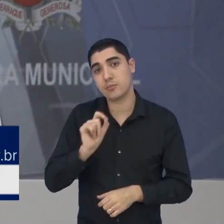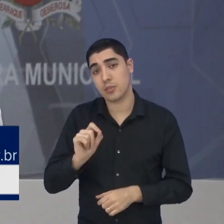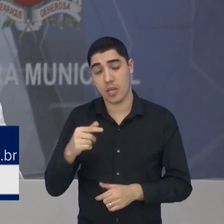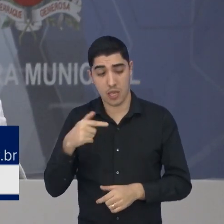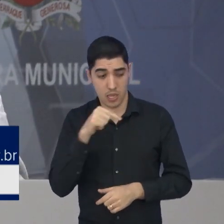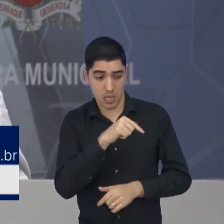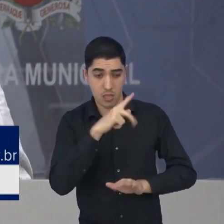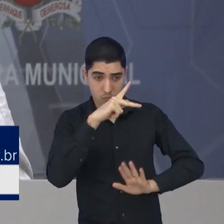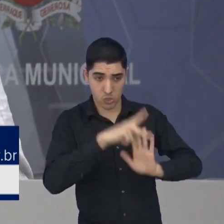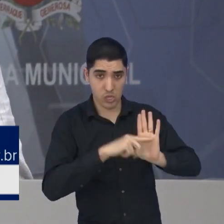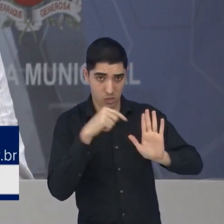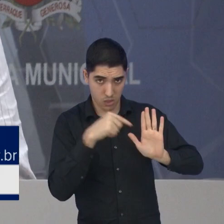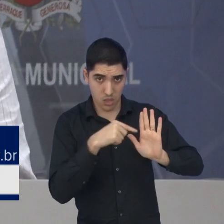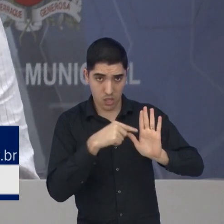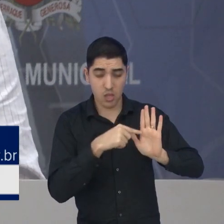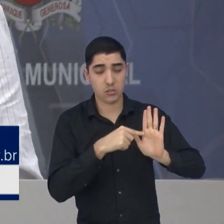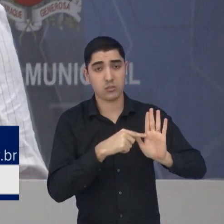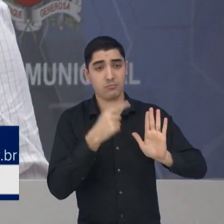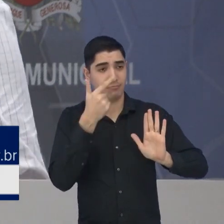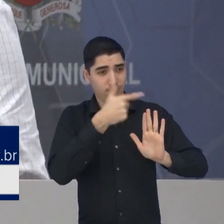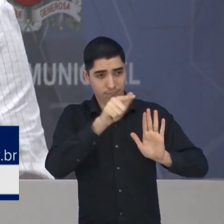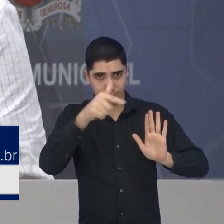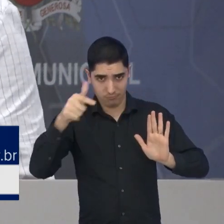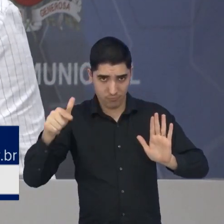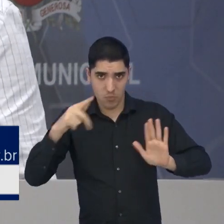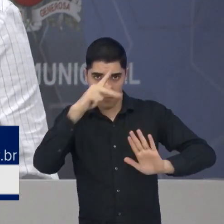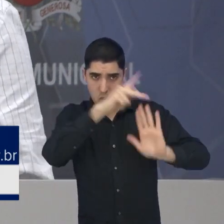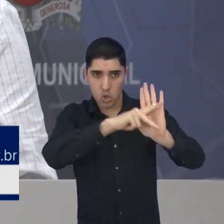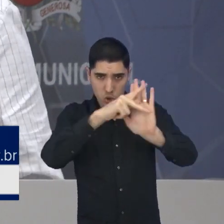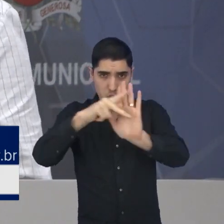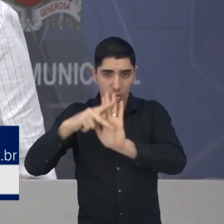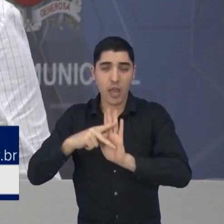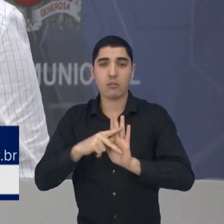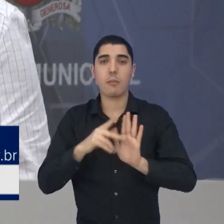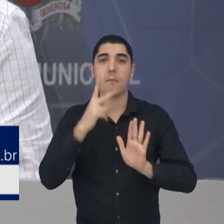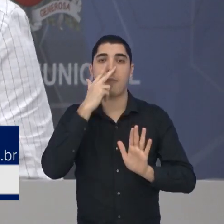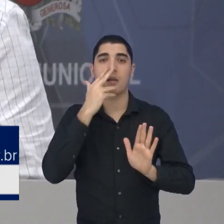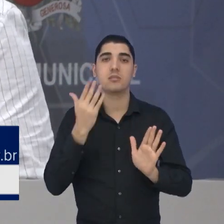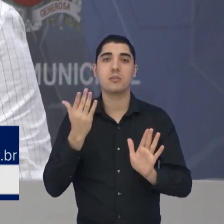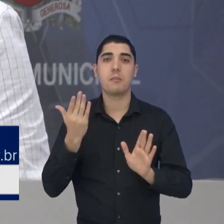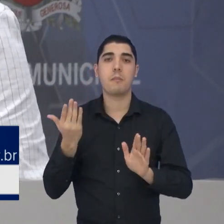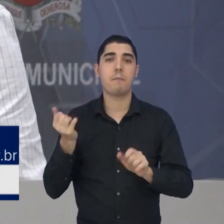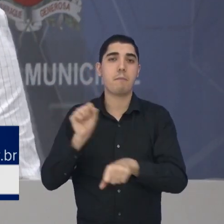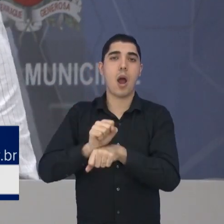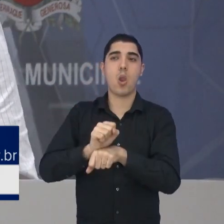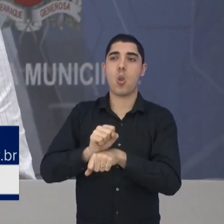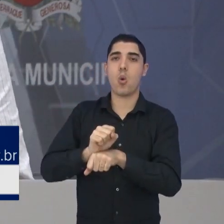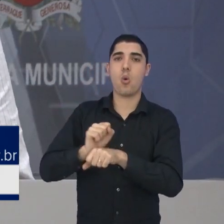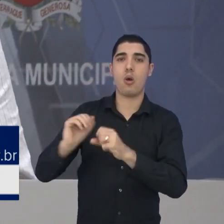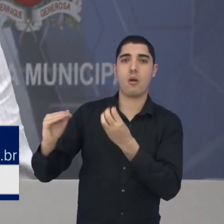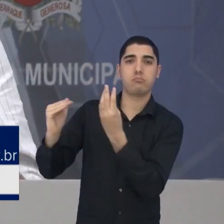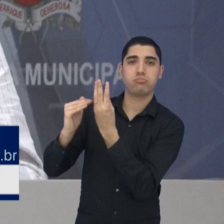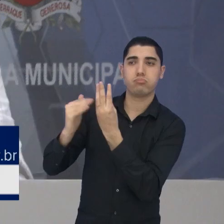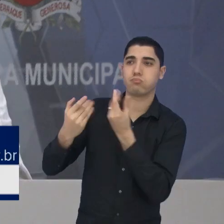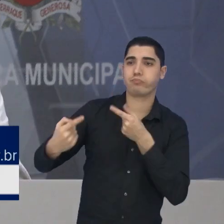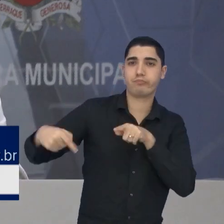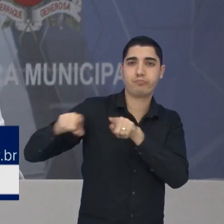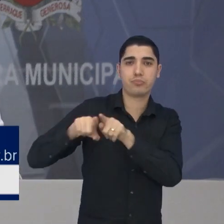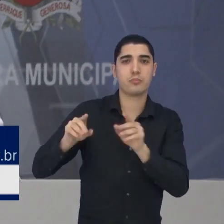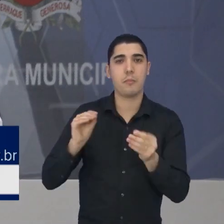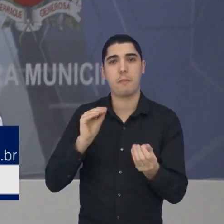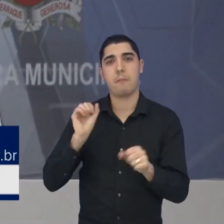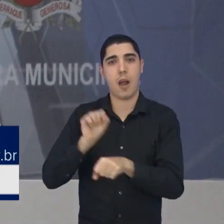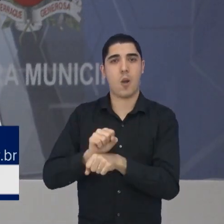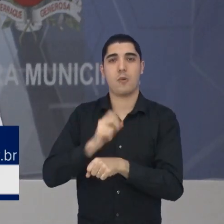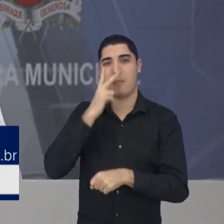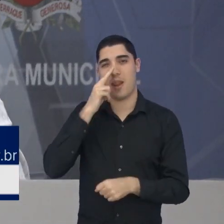e outros poréns, acabou acabando aí esse diálogo, essa interlocução, para melhorar outras questões da cultura. No que diz respeito